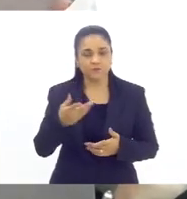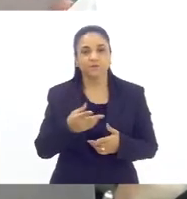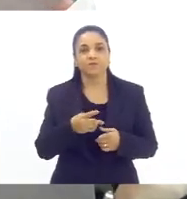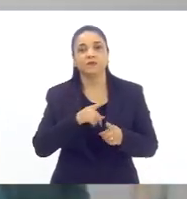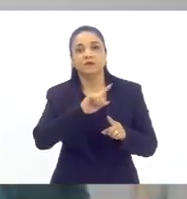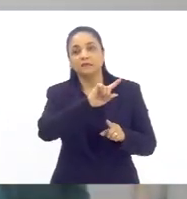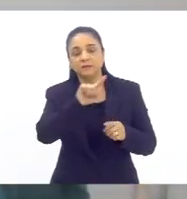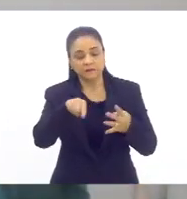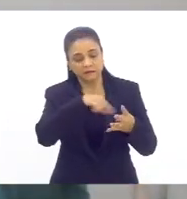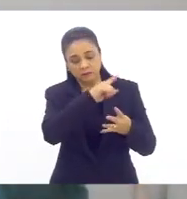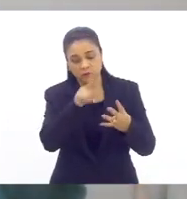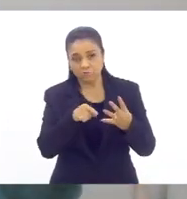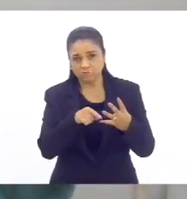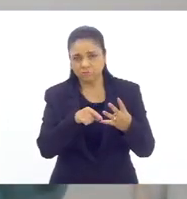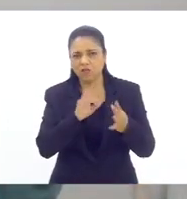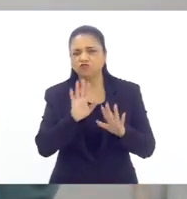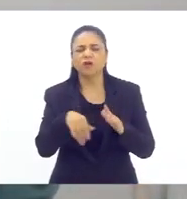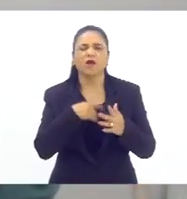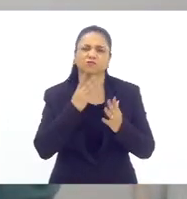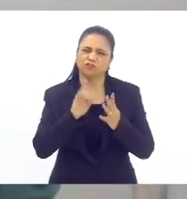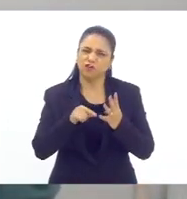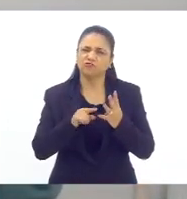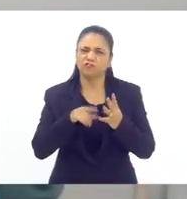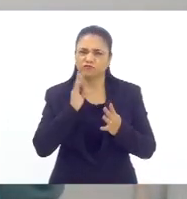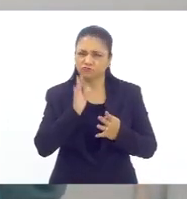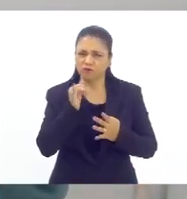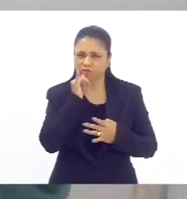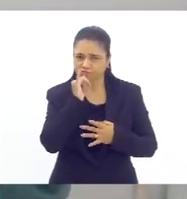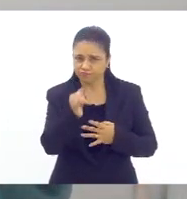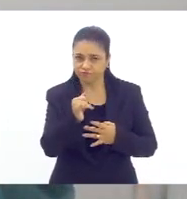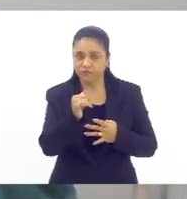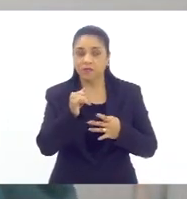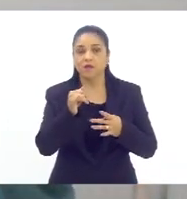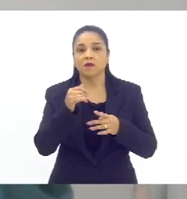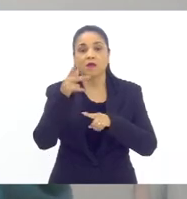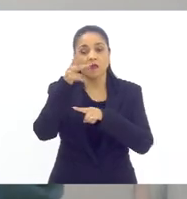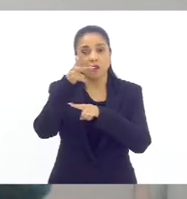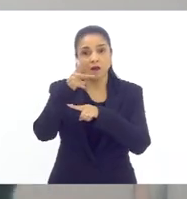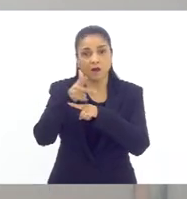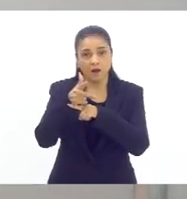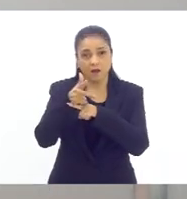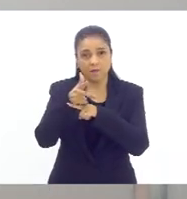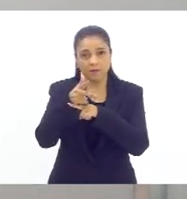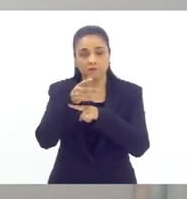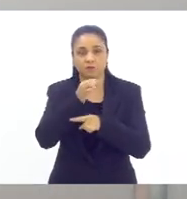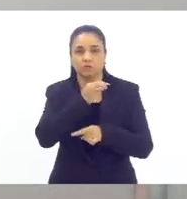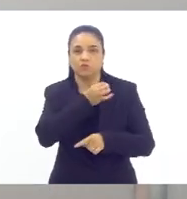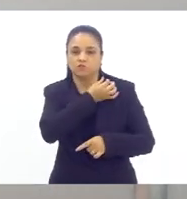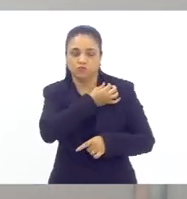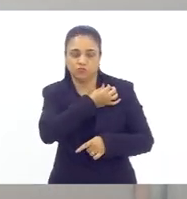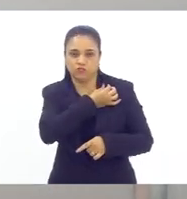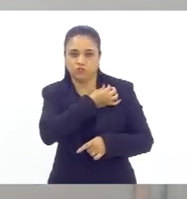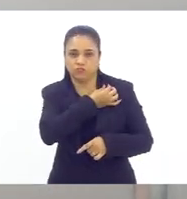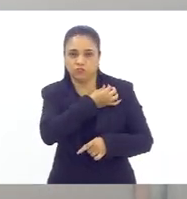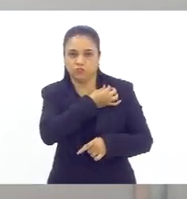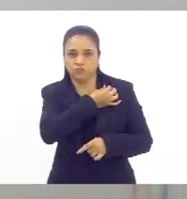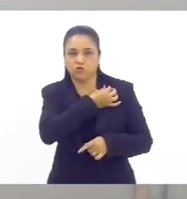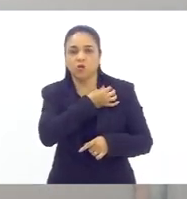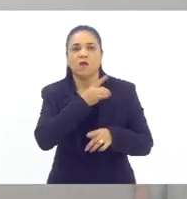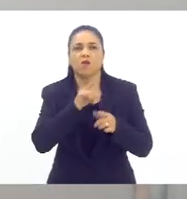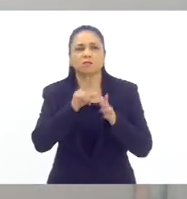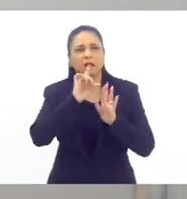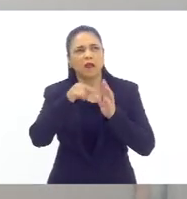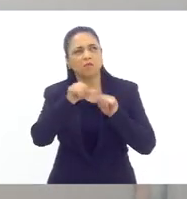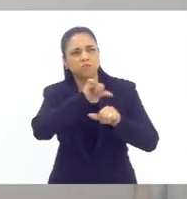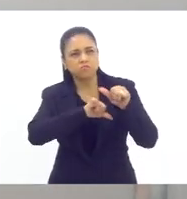lei Ah não essa eu já falei também é câmera nos uniformes eu modifiquei uma lenha antiga que era a câmera nas viaturas